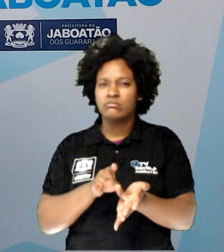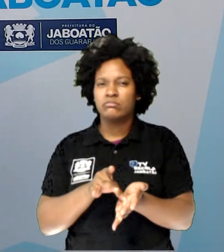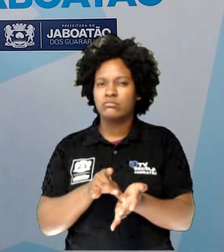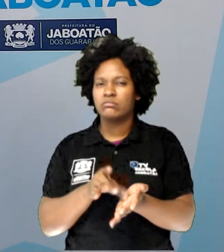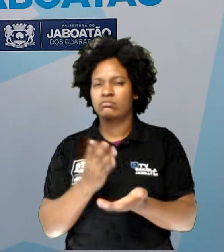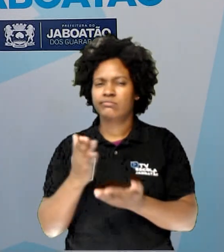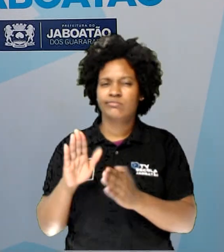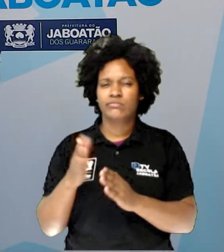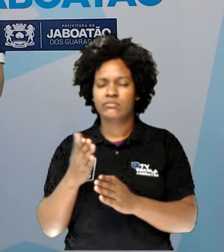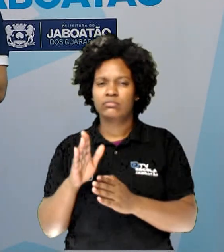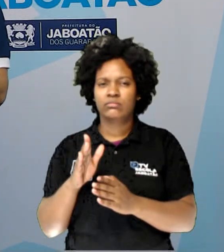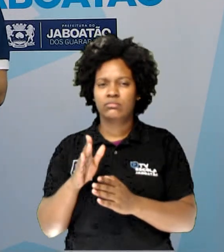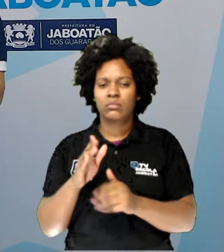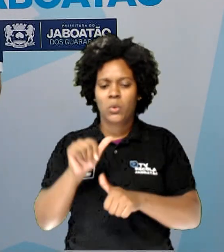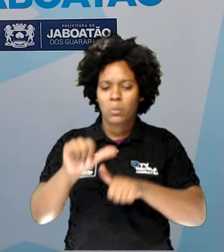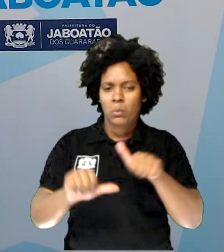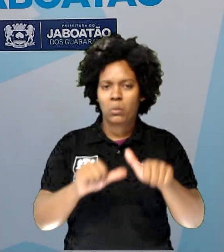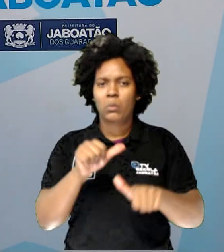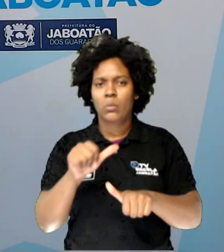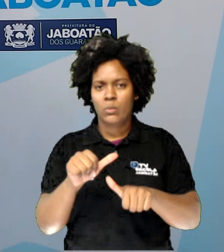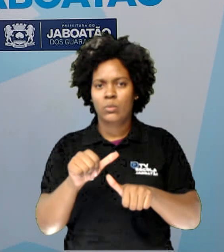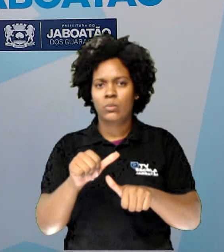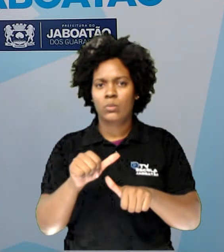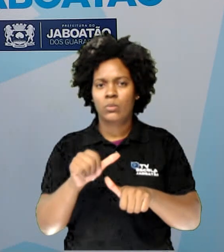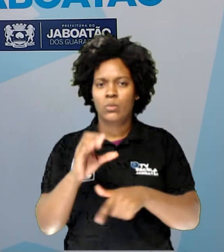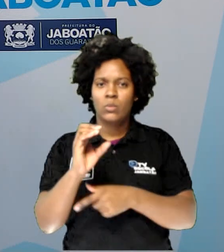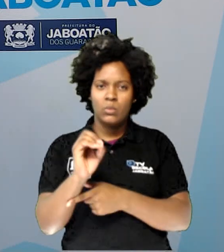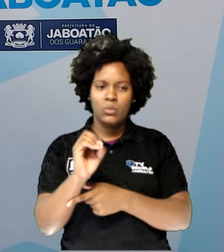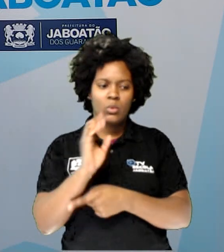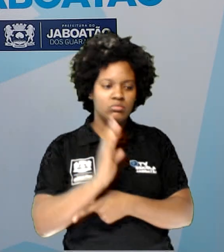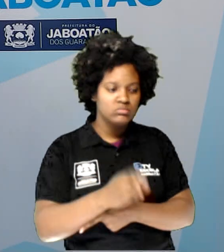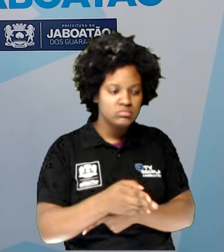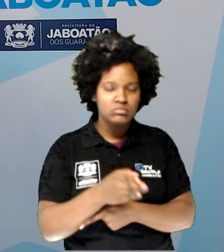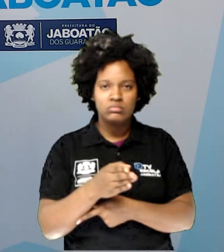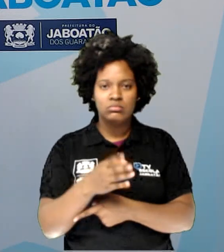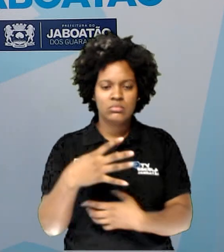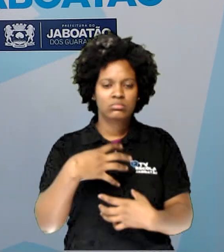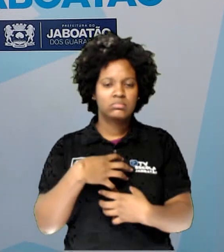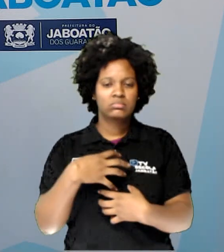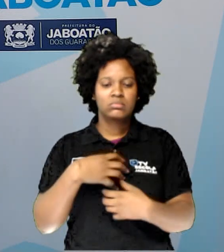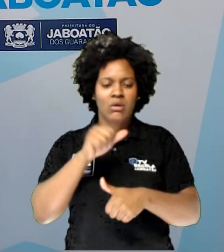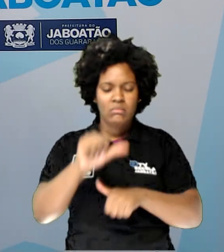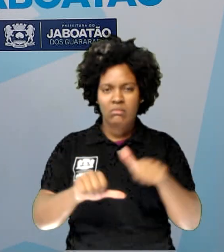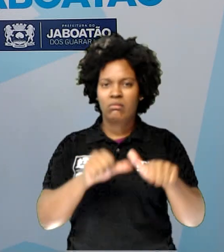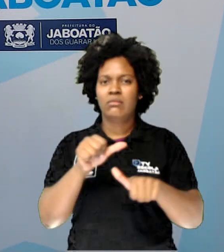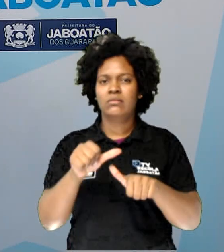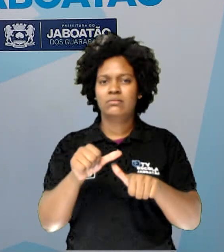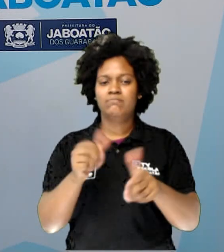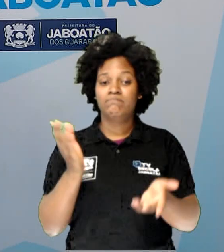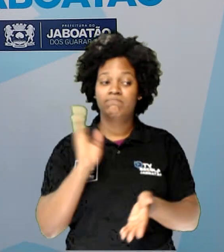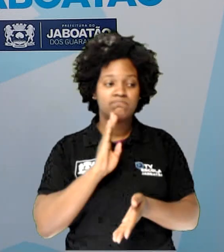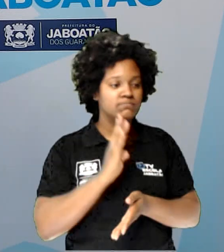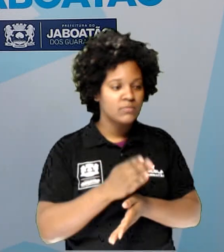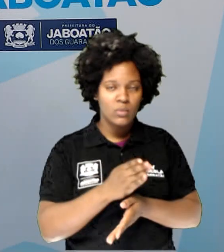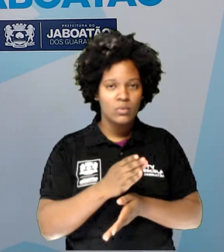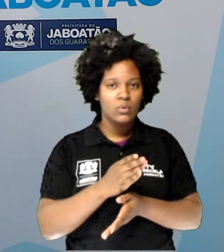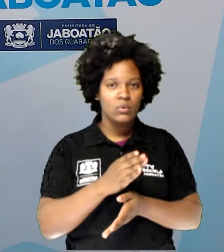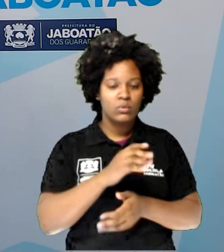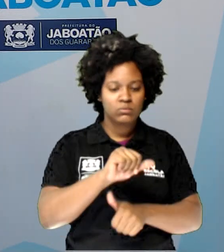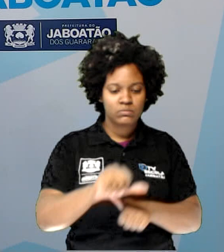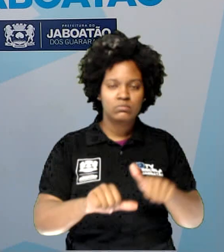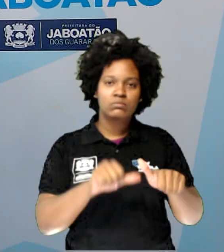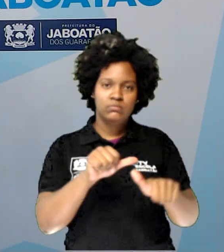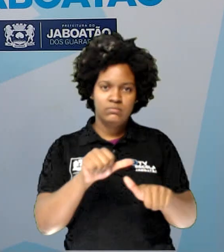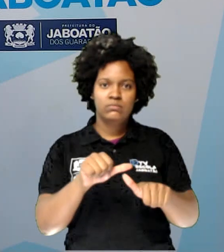termo algum, que é indefinido, pelo termo o, que é definido. O sentido seria alterado de imediato. Eu saio de uma coisa